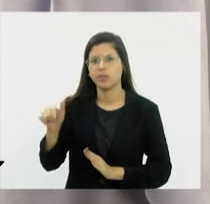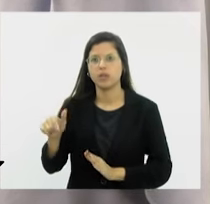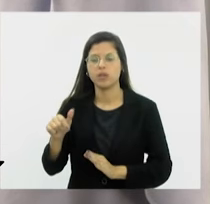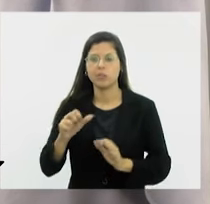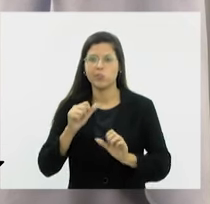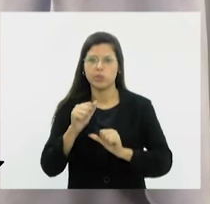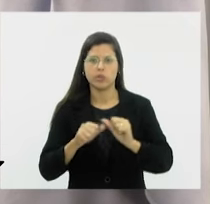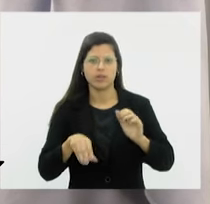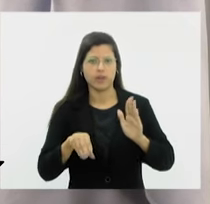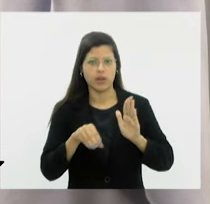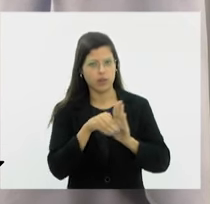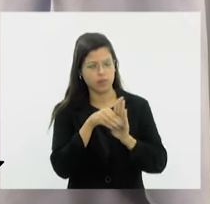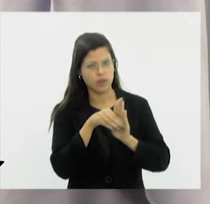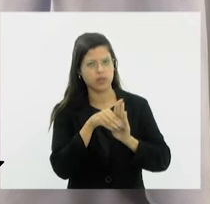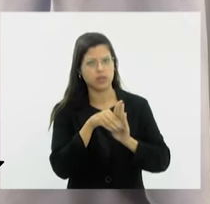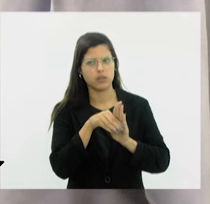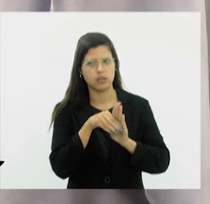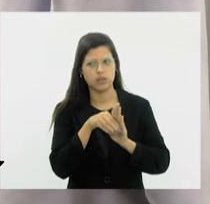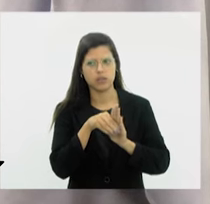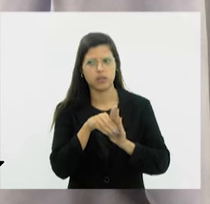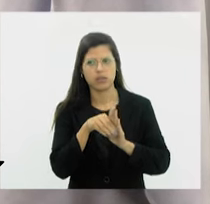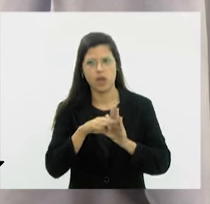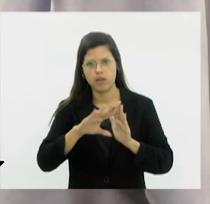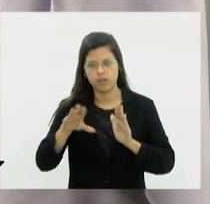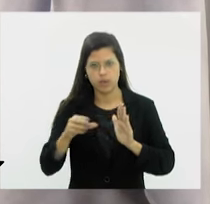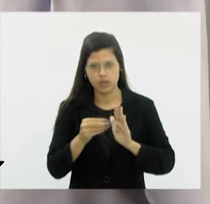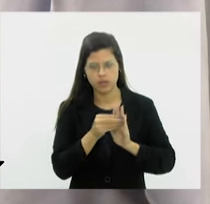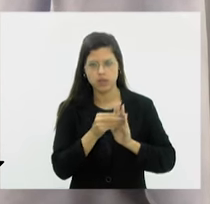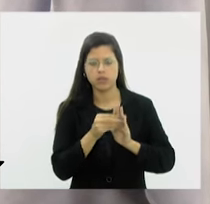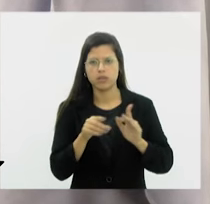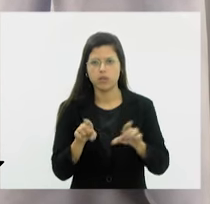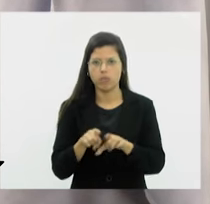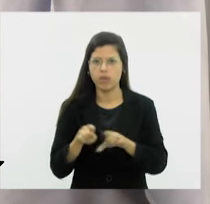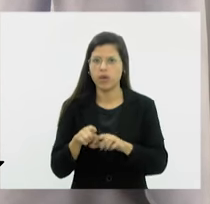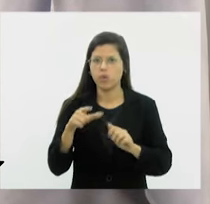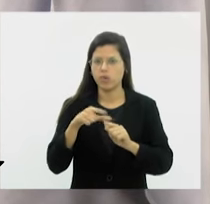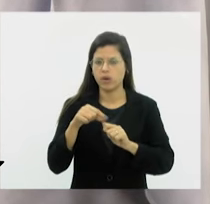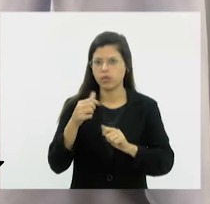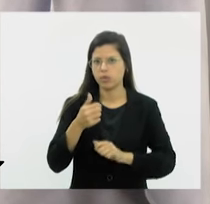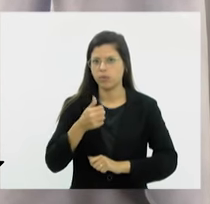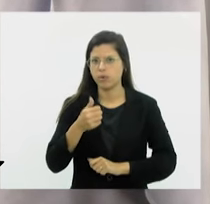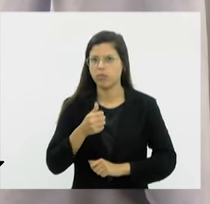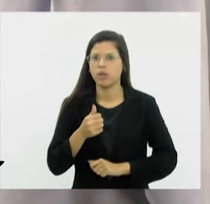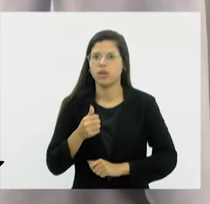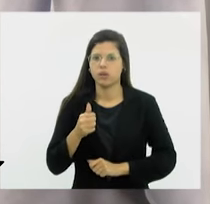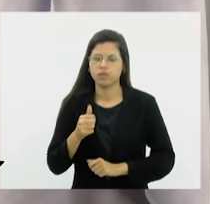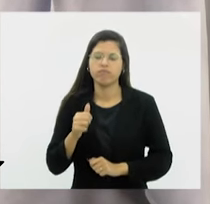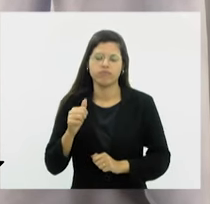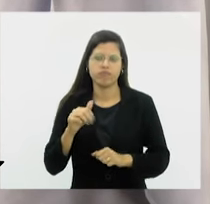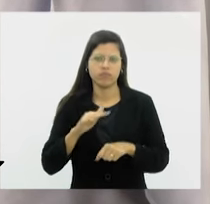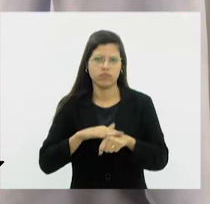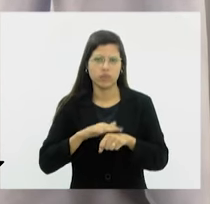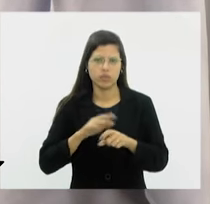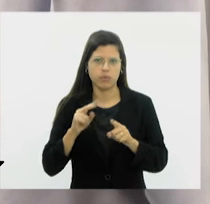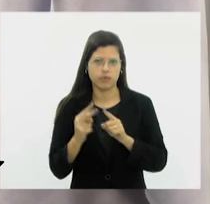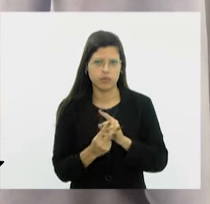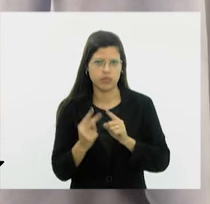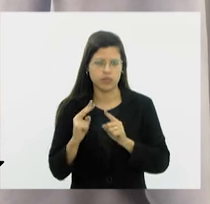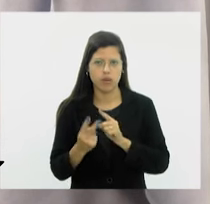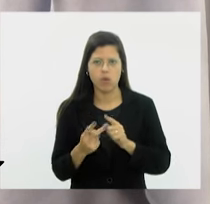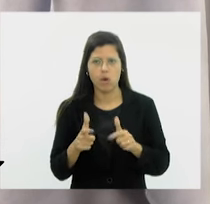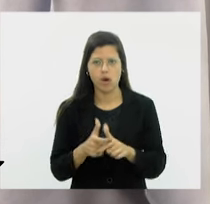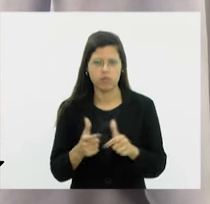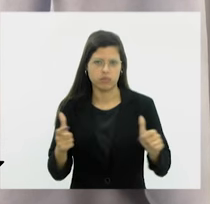só a emenda, mas modifica o artigo 1º, também sobre o mesmo prisma, ampliando